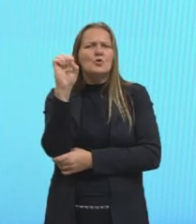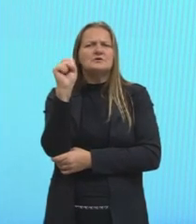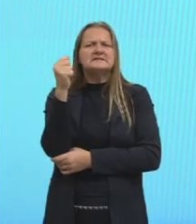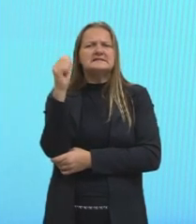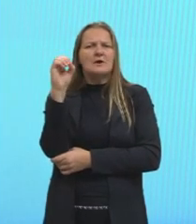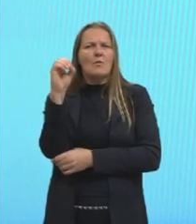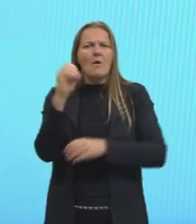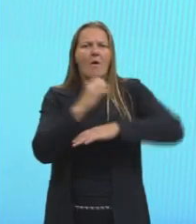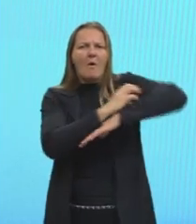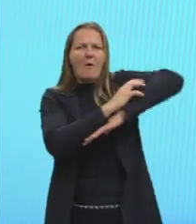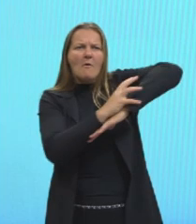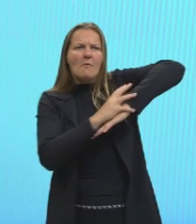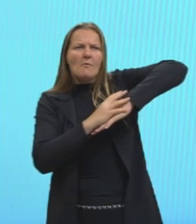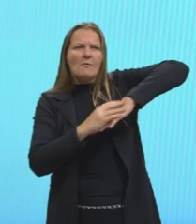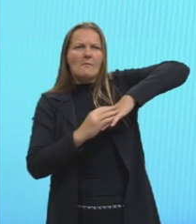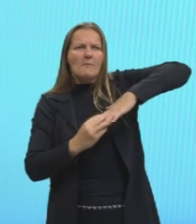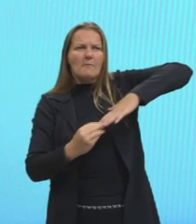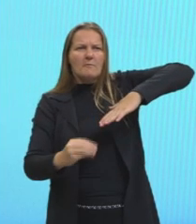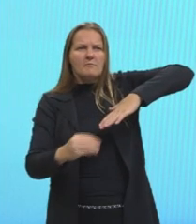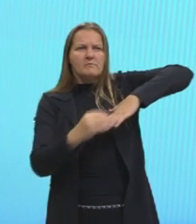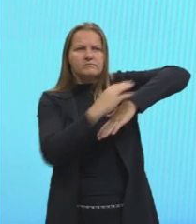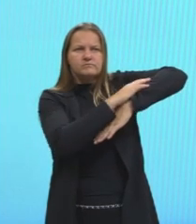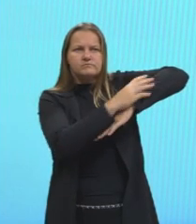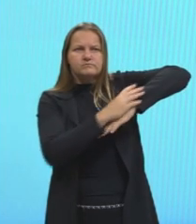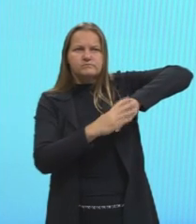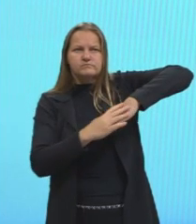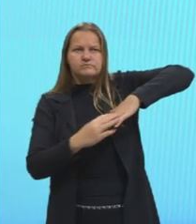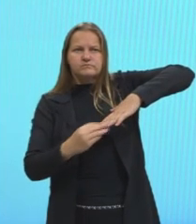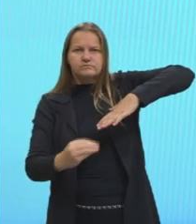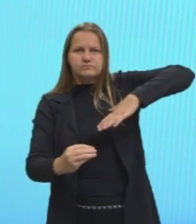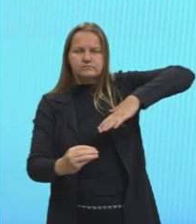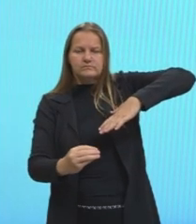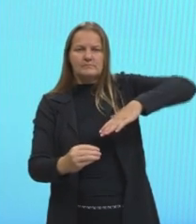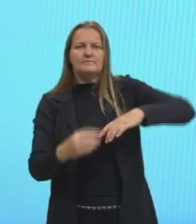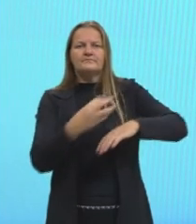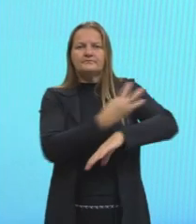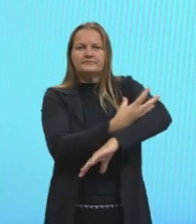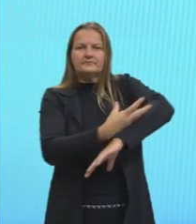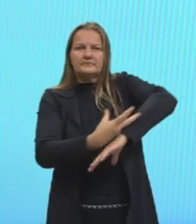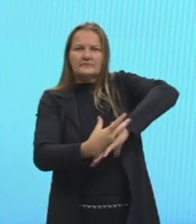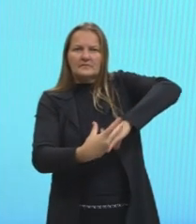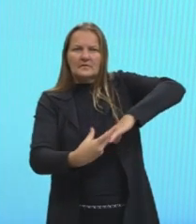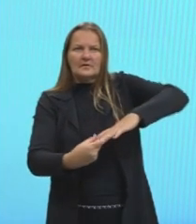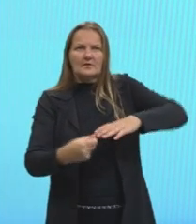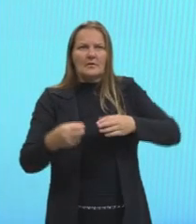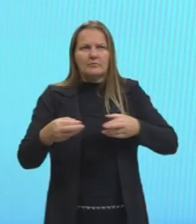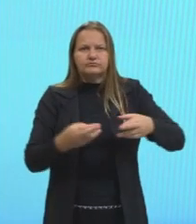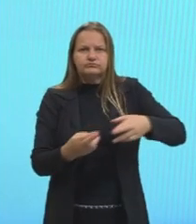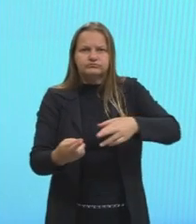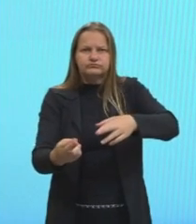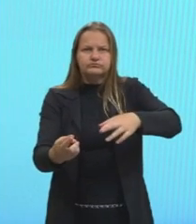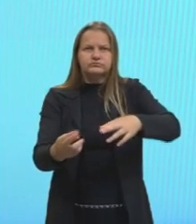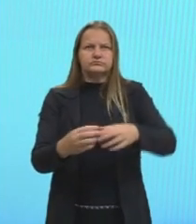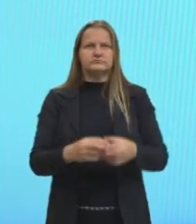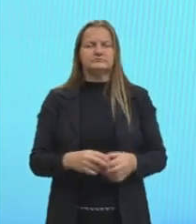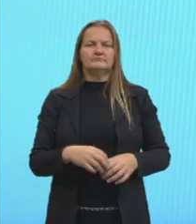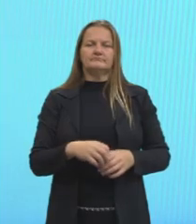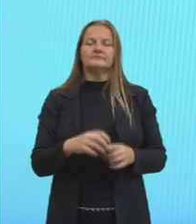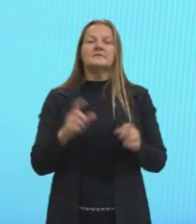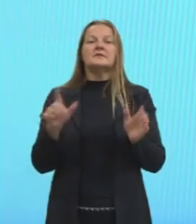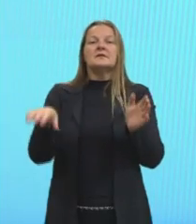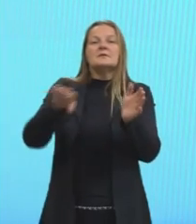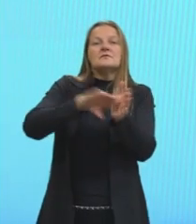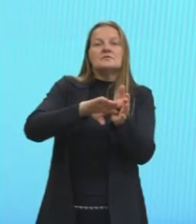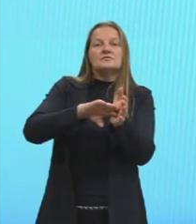transporte aí é tirar esse material intemperizado certo aí Tu carrega né E